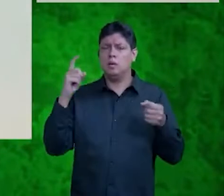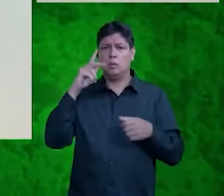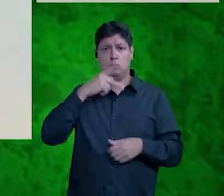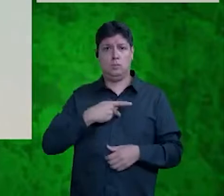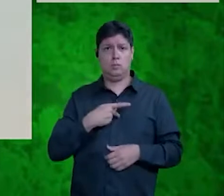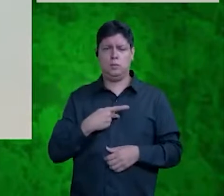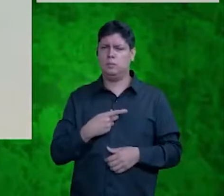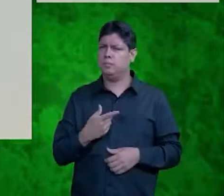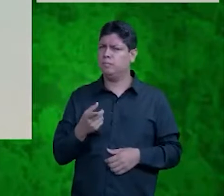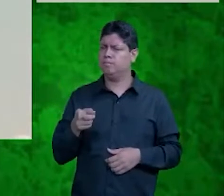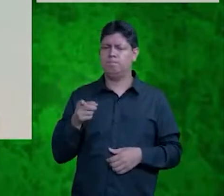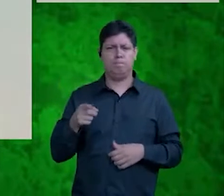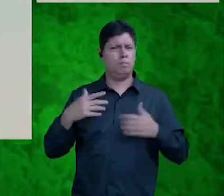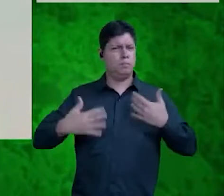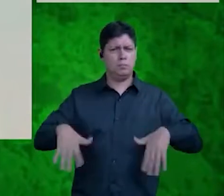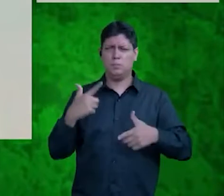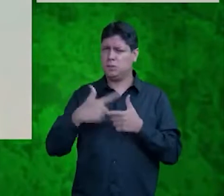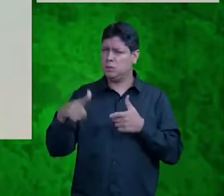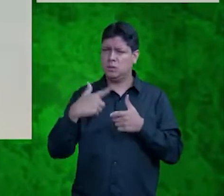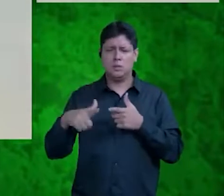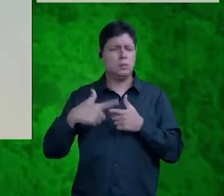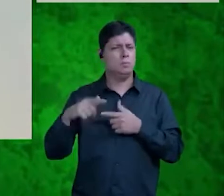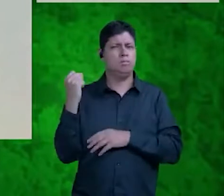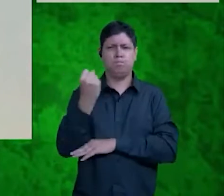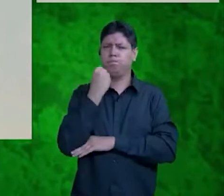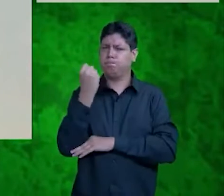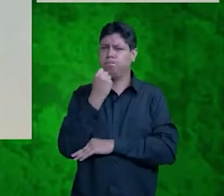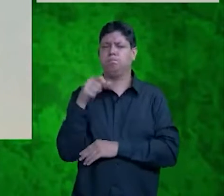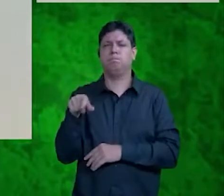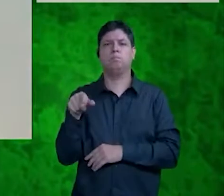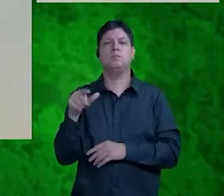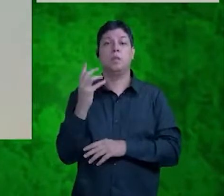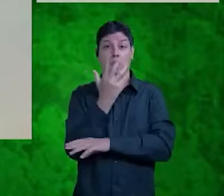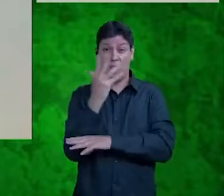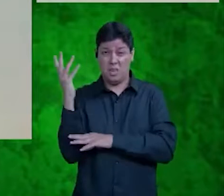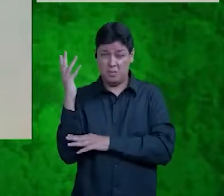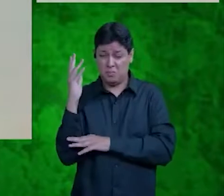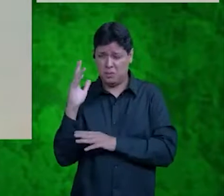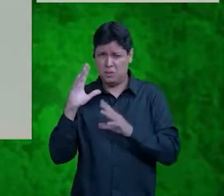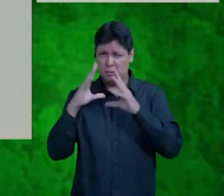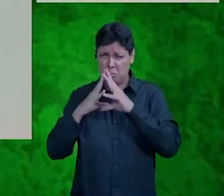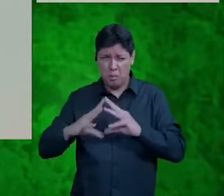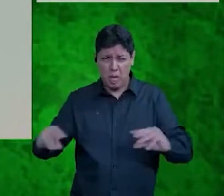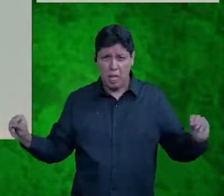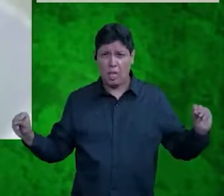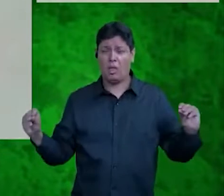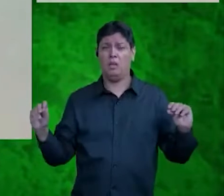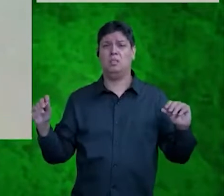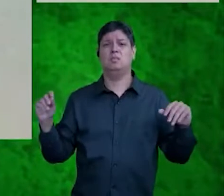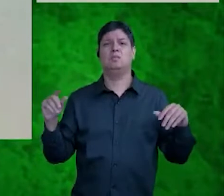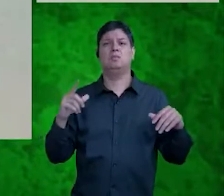é muito complicado. Quando você tem um problema ambiental desses, e aí você não tem um